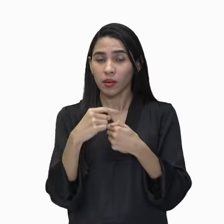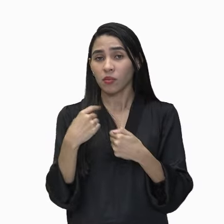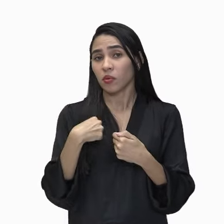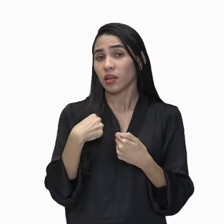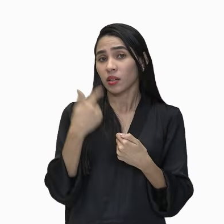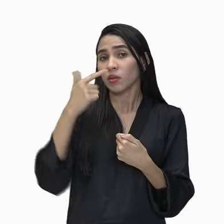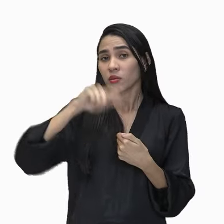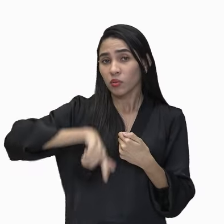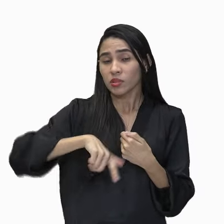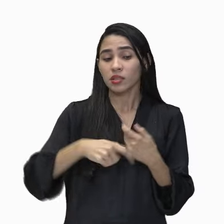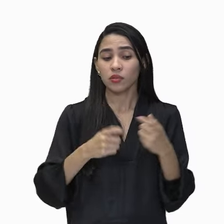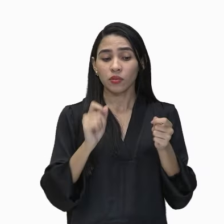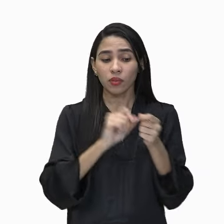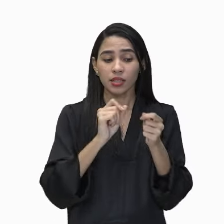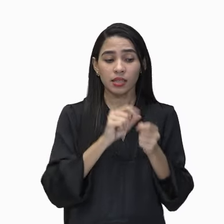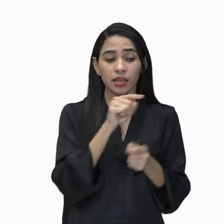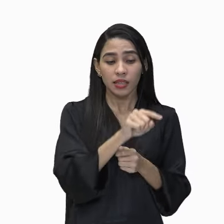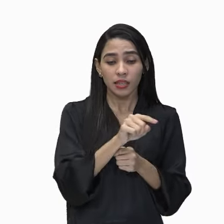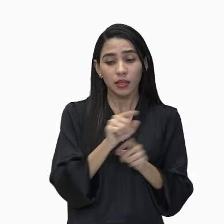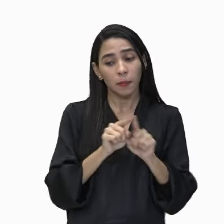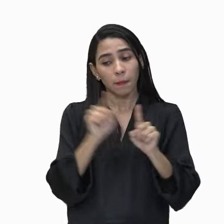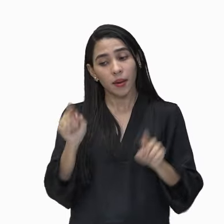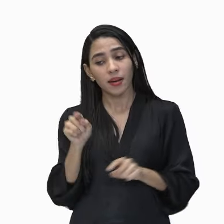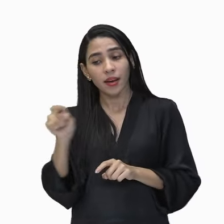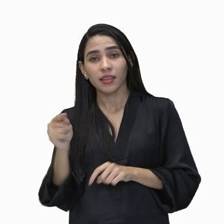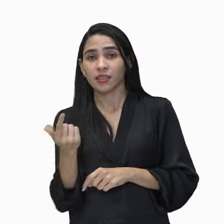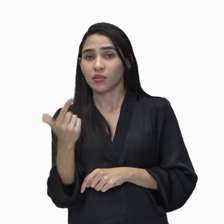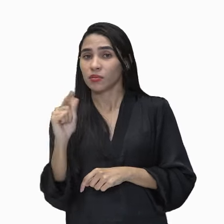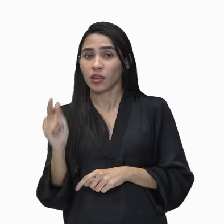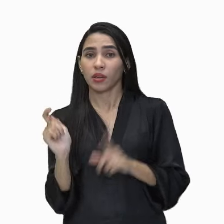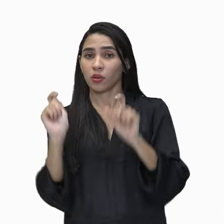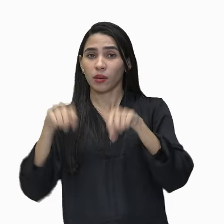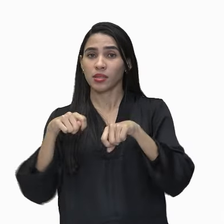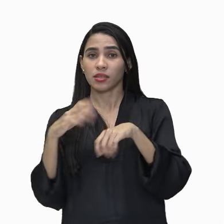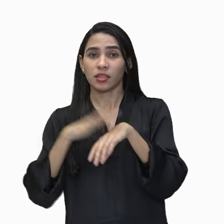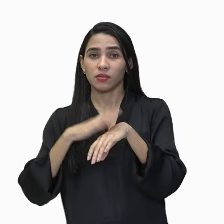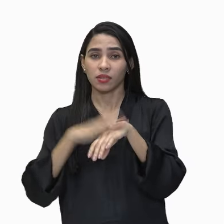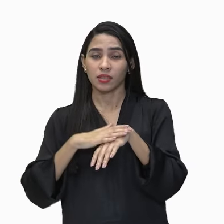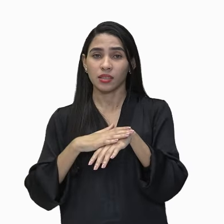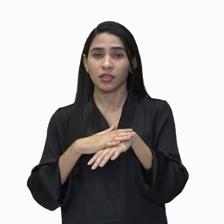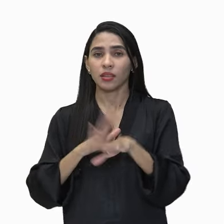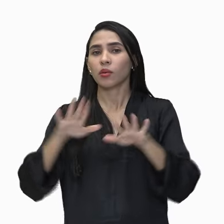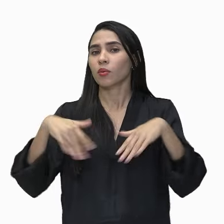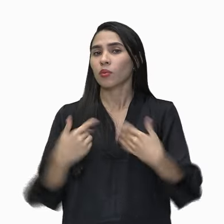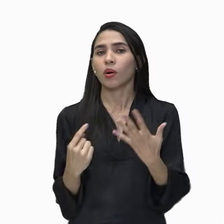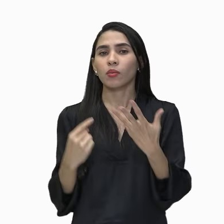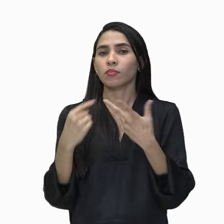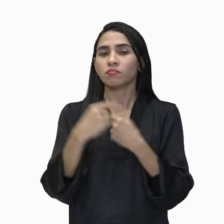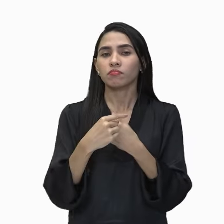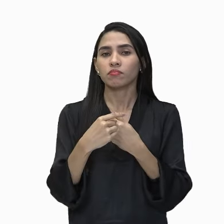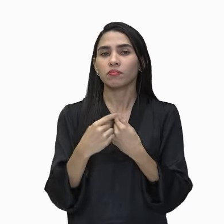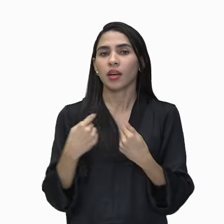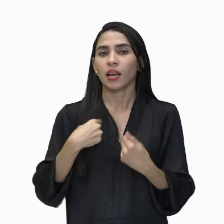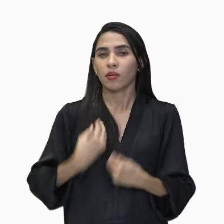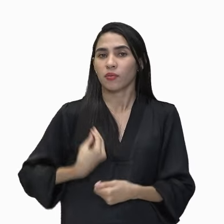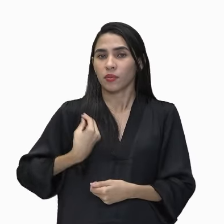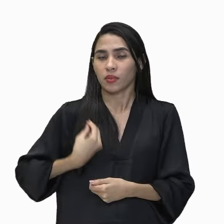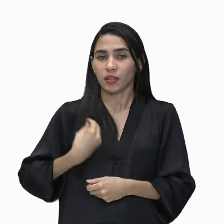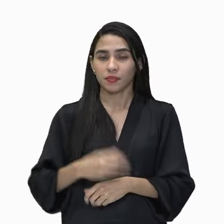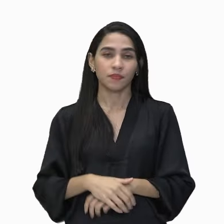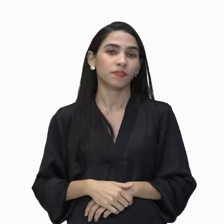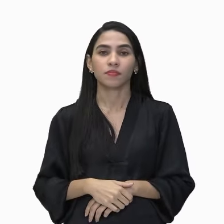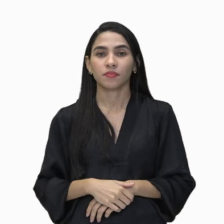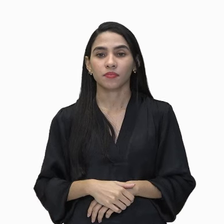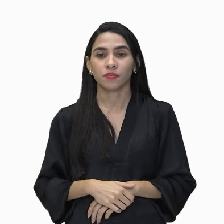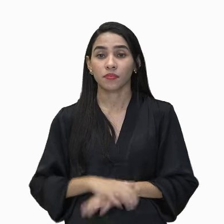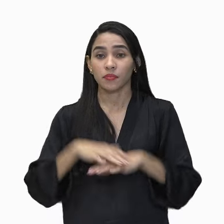vou conseguir fazer, tem coisas que eu não vou conseguir fazer. Quais são as possibilidades dessa minha existência aí? E